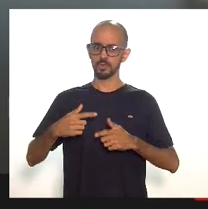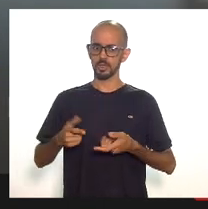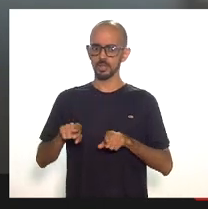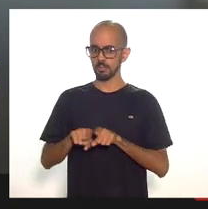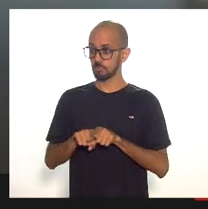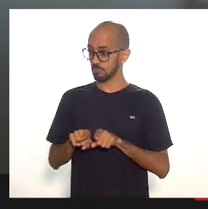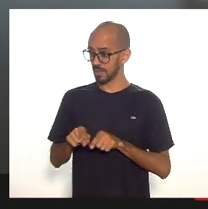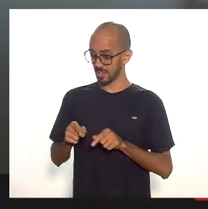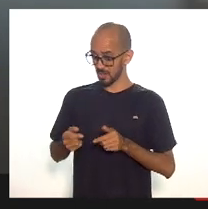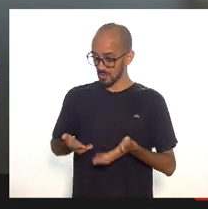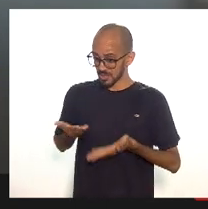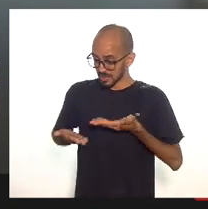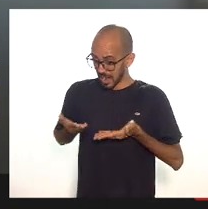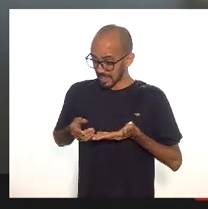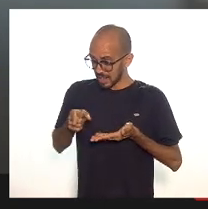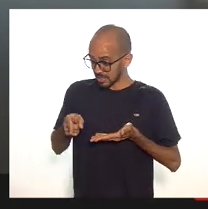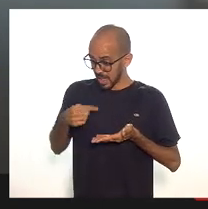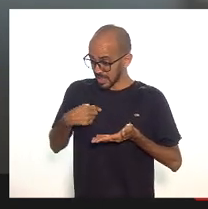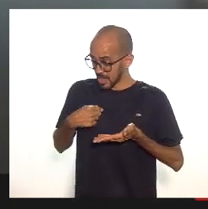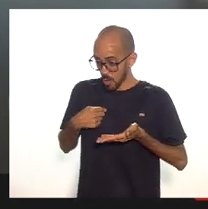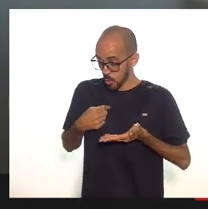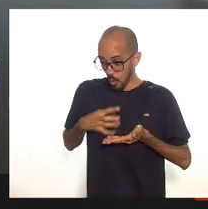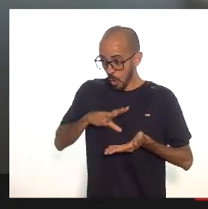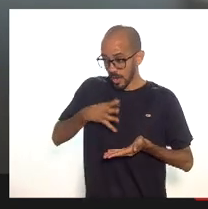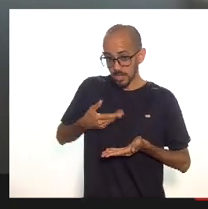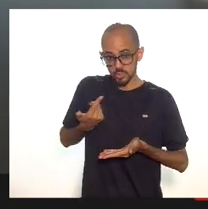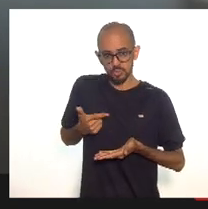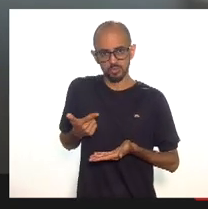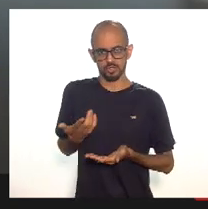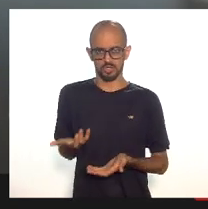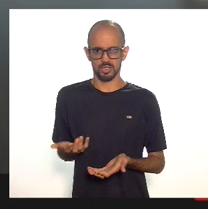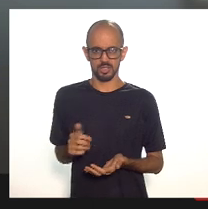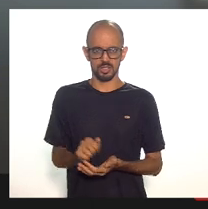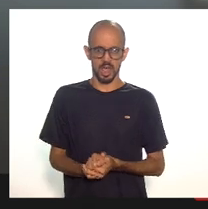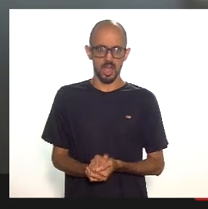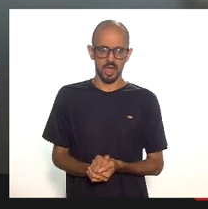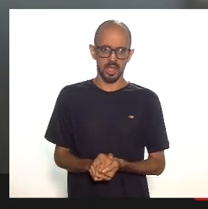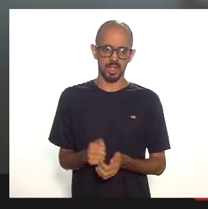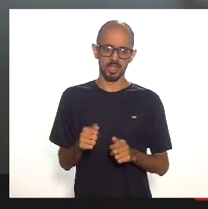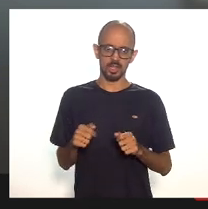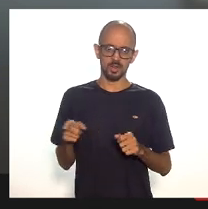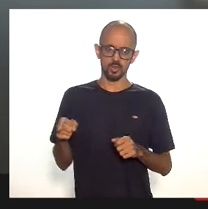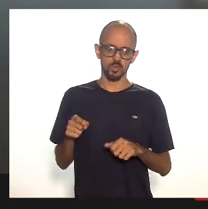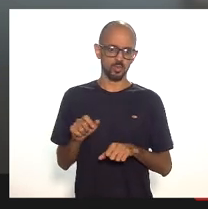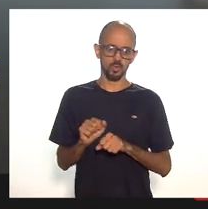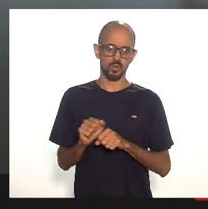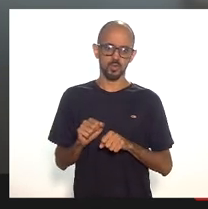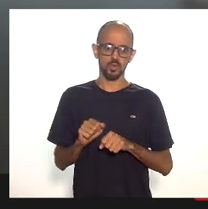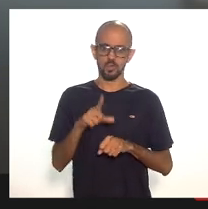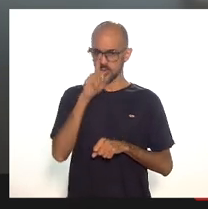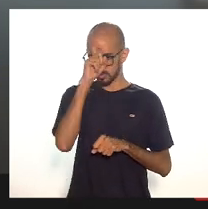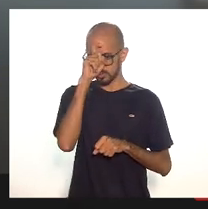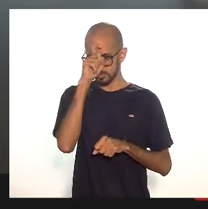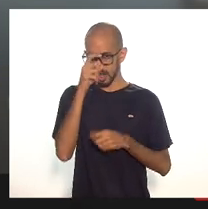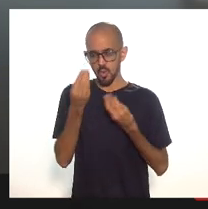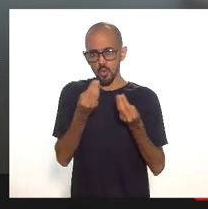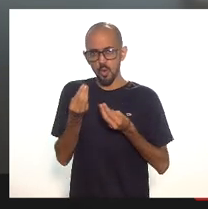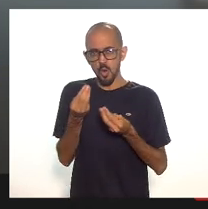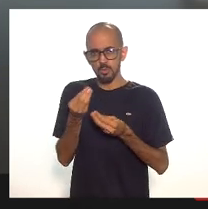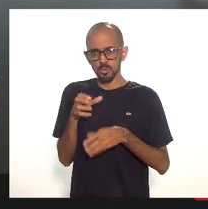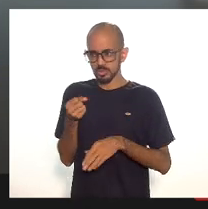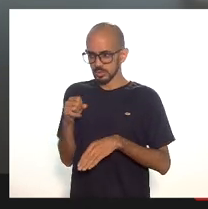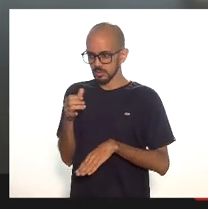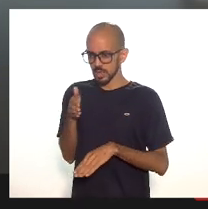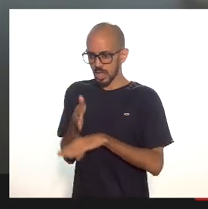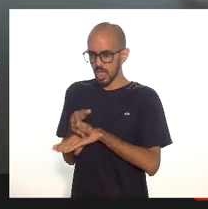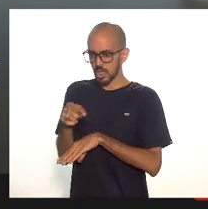Covid. O hospital que não tinha mínimo, o doente que Covid, um porta de saída, ele pode afundar e entrar no CTI. Qual era a condição se o doente